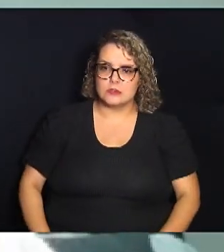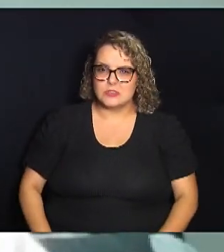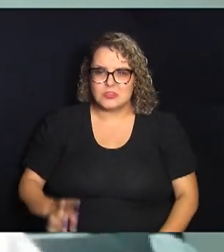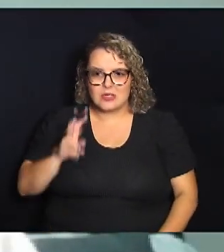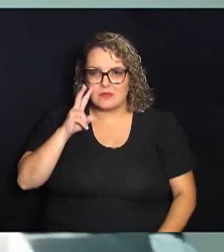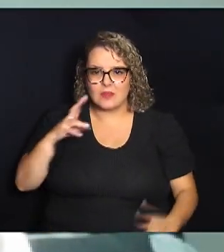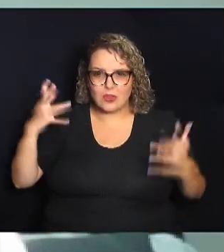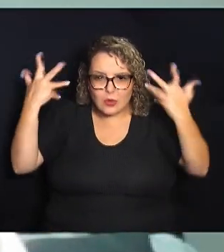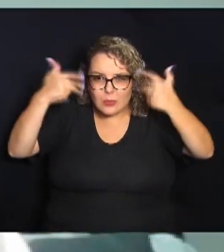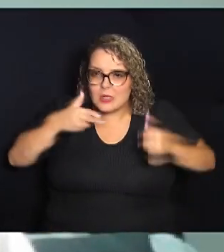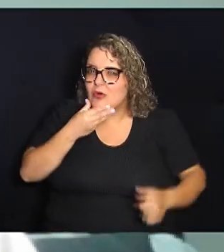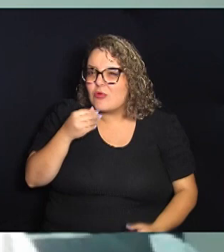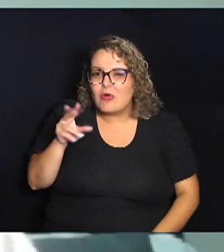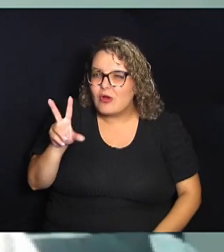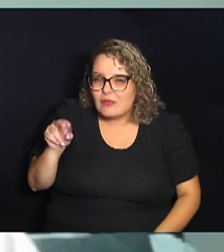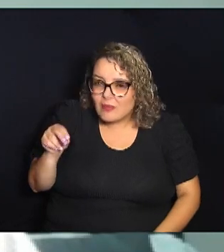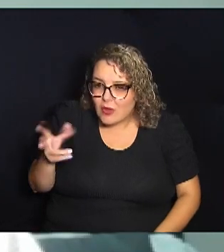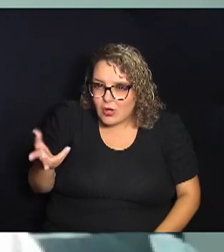leão vovô?